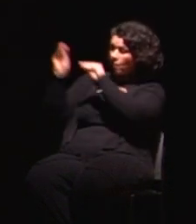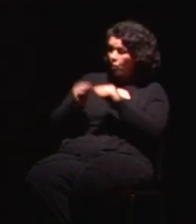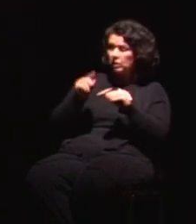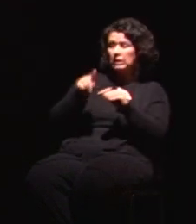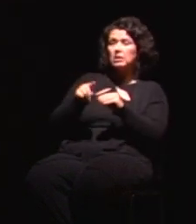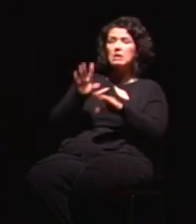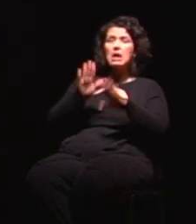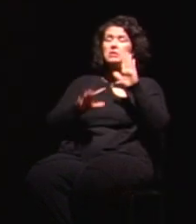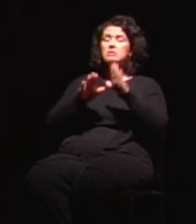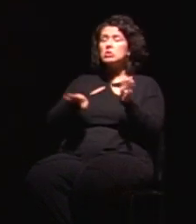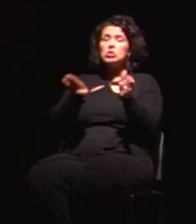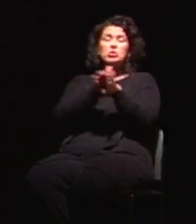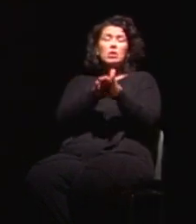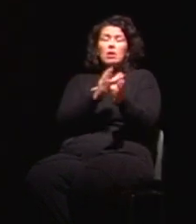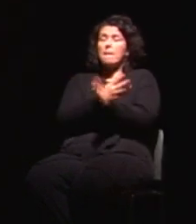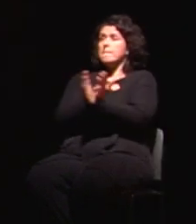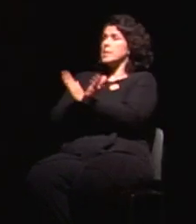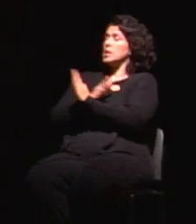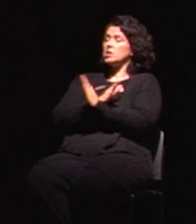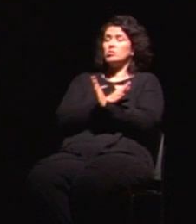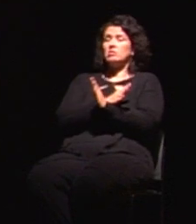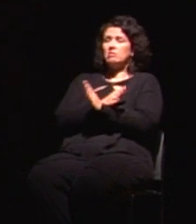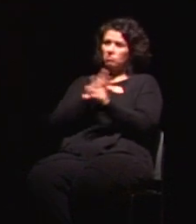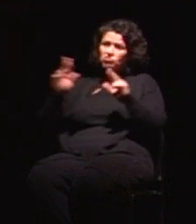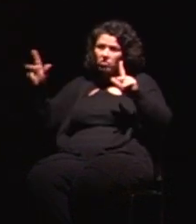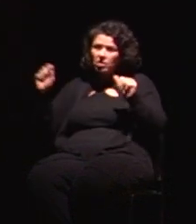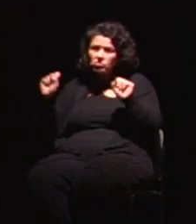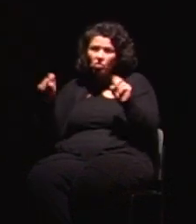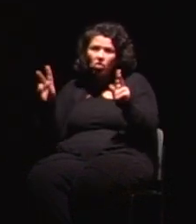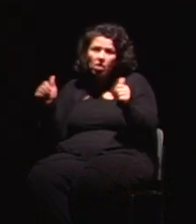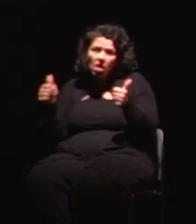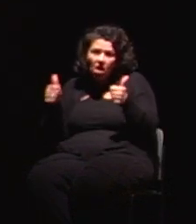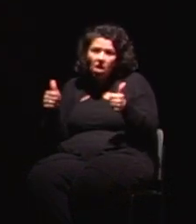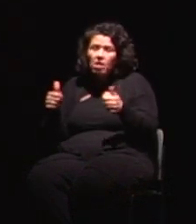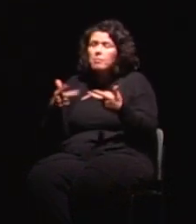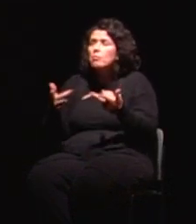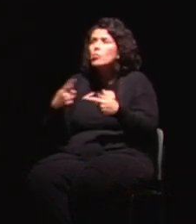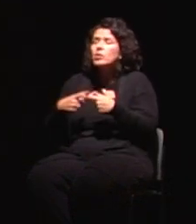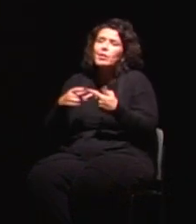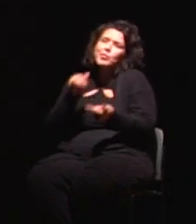diferente. São Paulo, por exemplo, é uma cidade onde